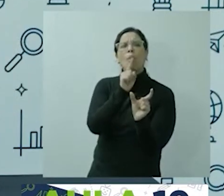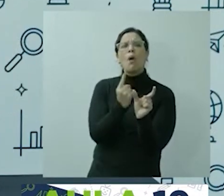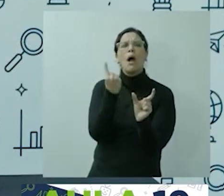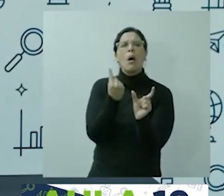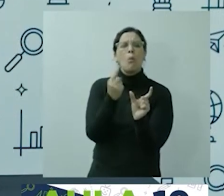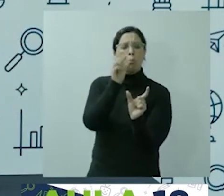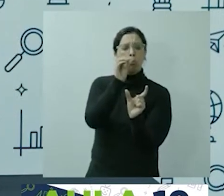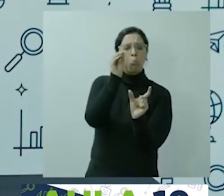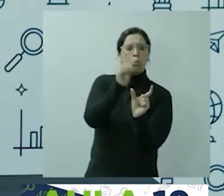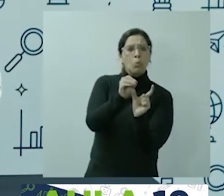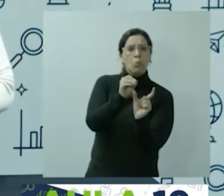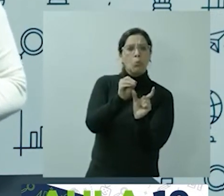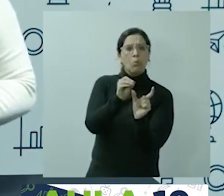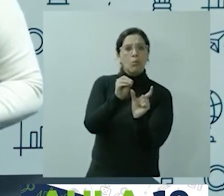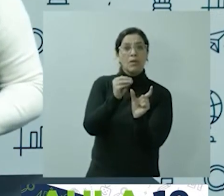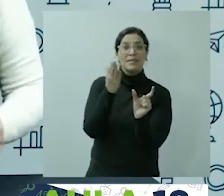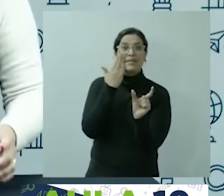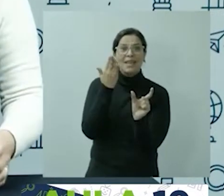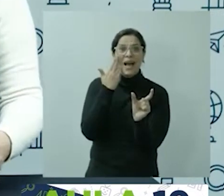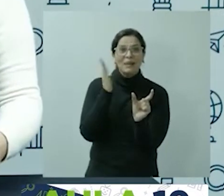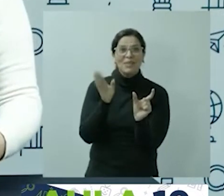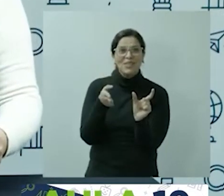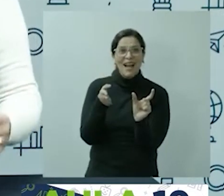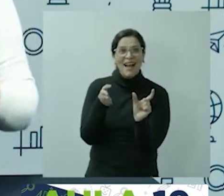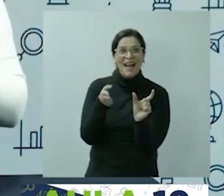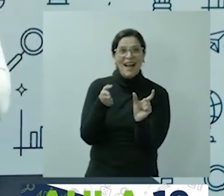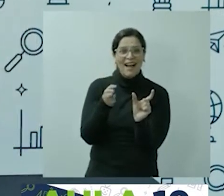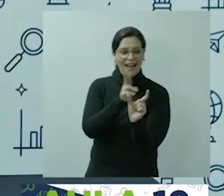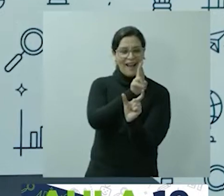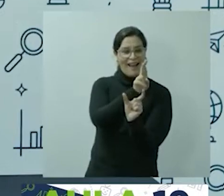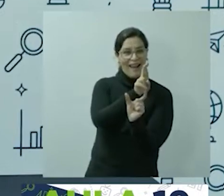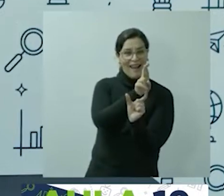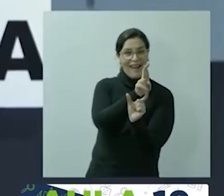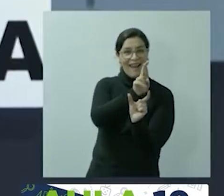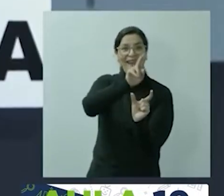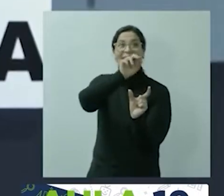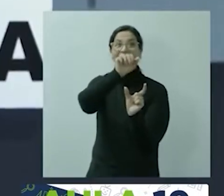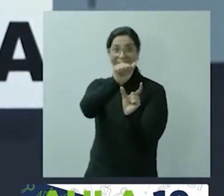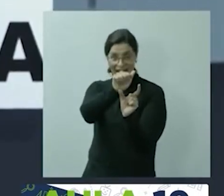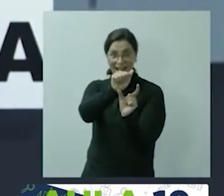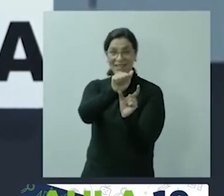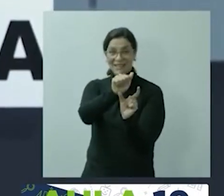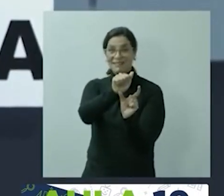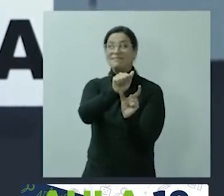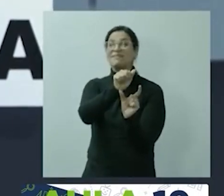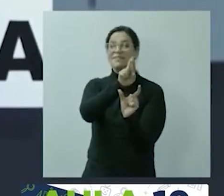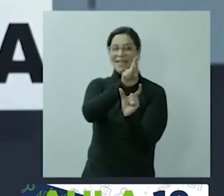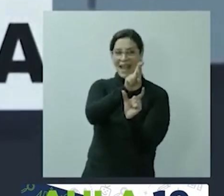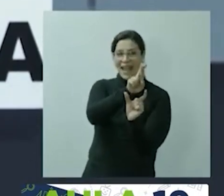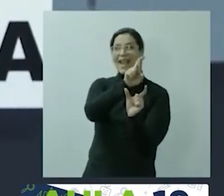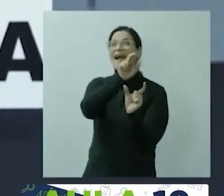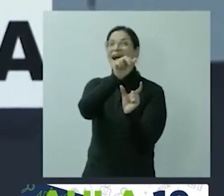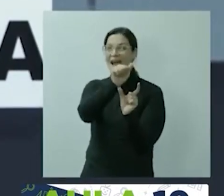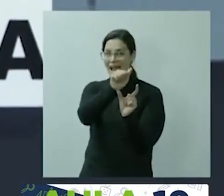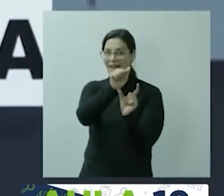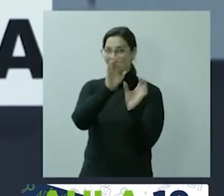será? Já sabem? A letra A.